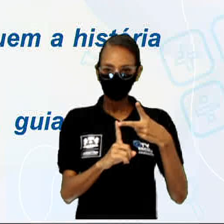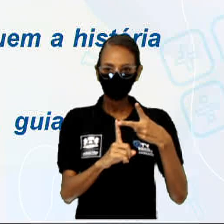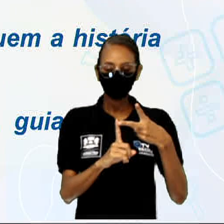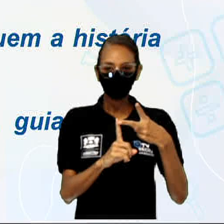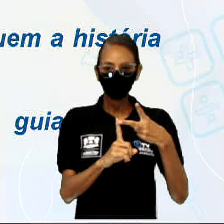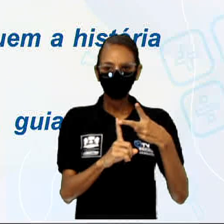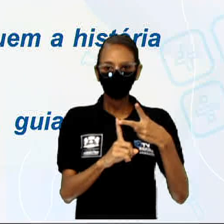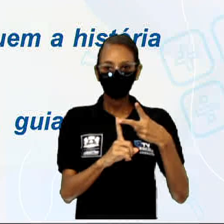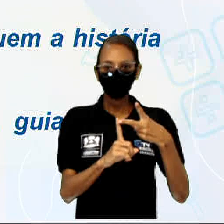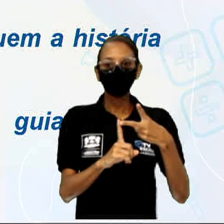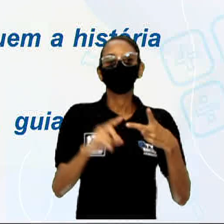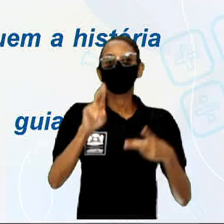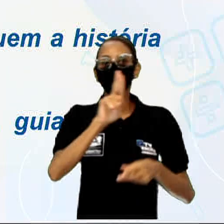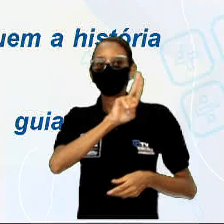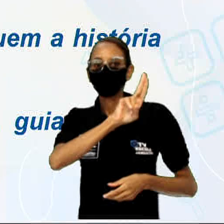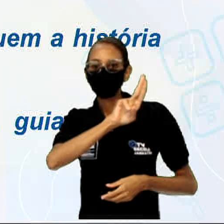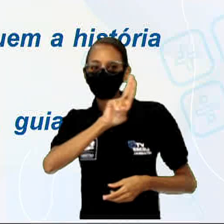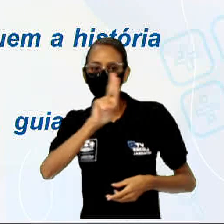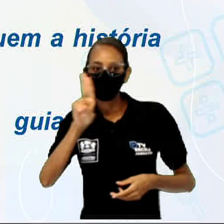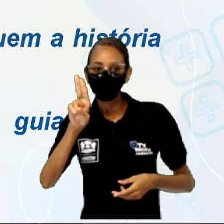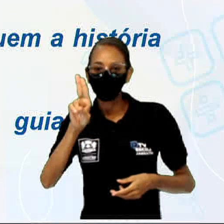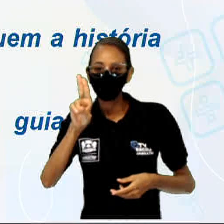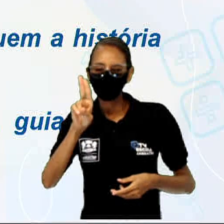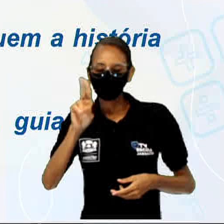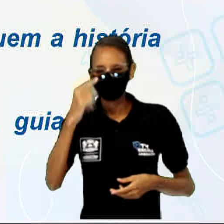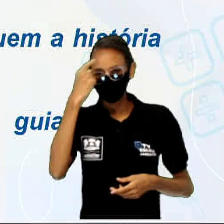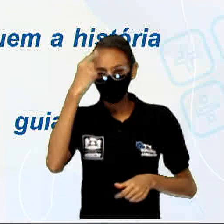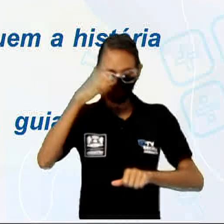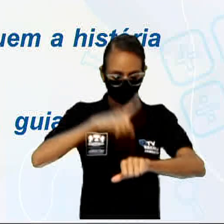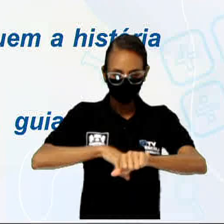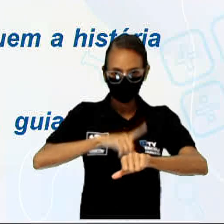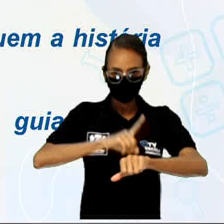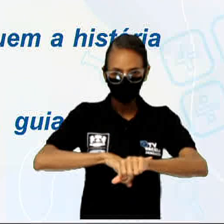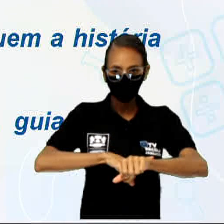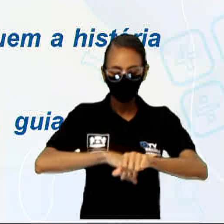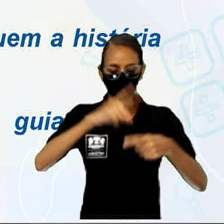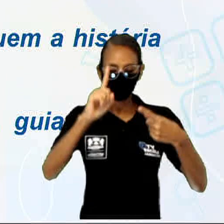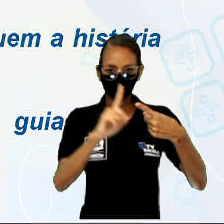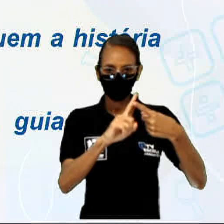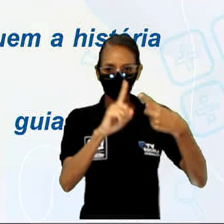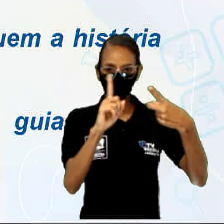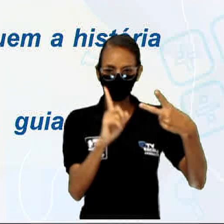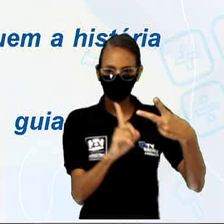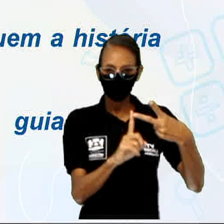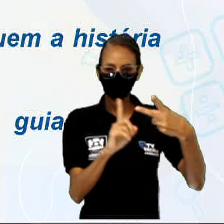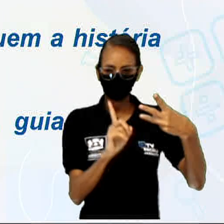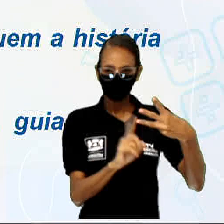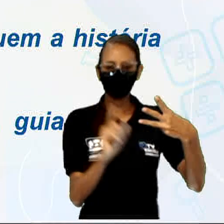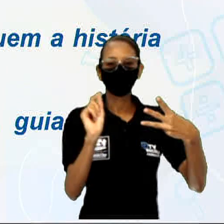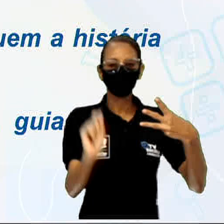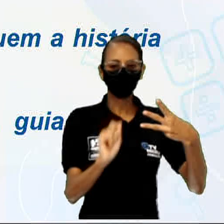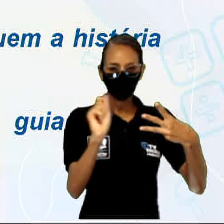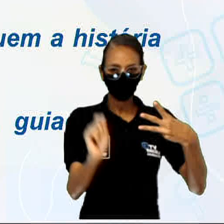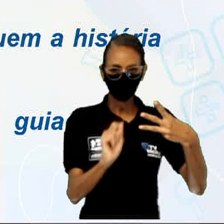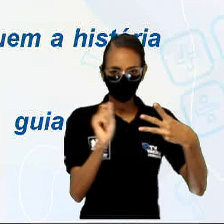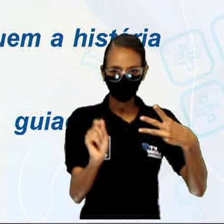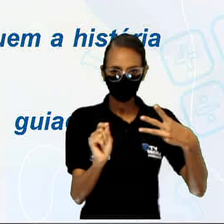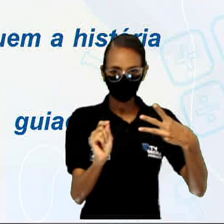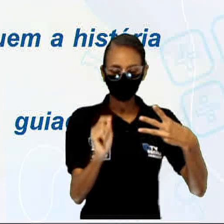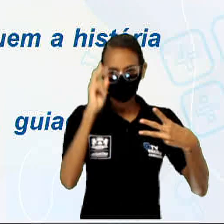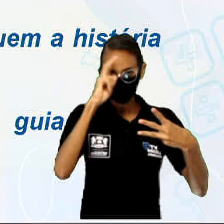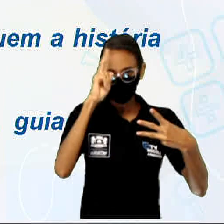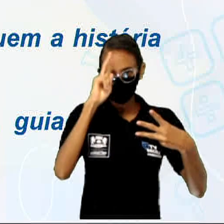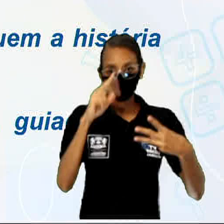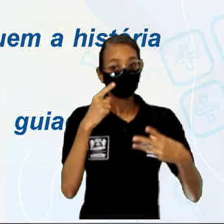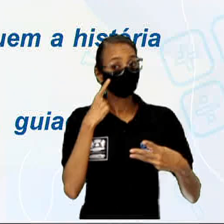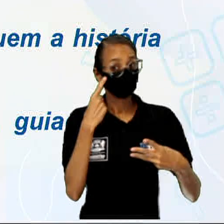nomes das fases que constituem a história dos hebreus? A gente estudou isso lá no comecinho, então voltem aí nas anotações